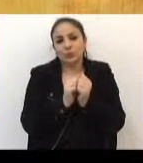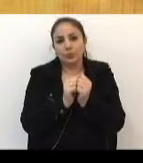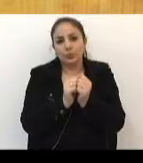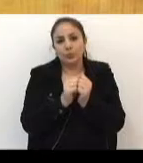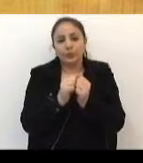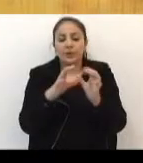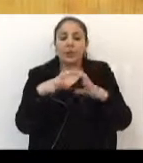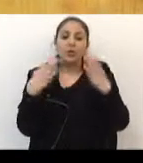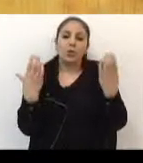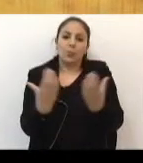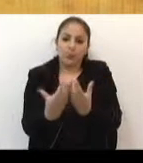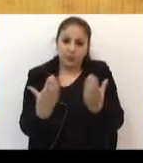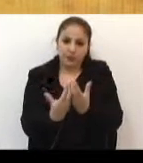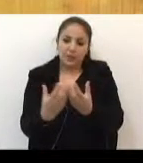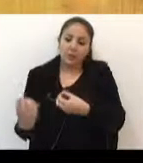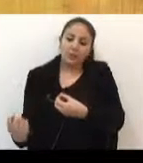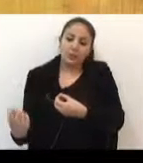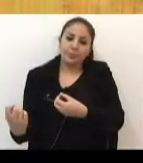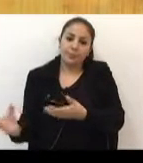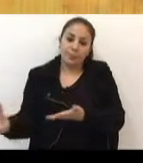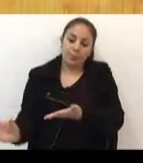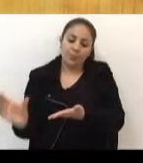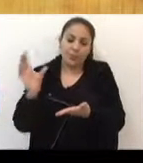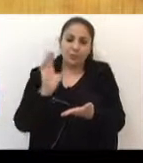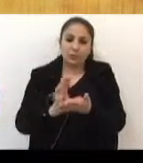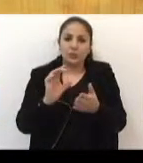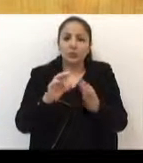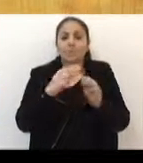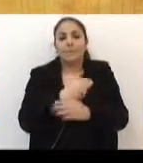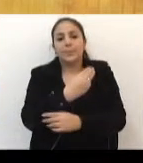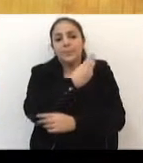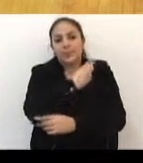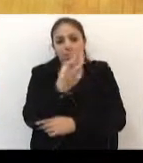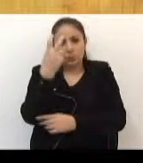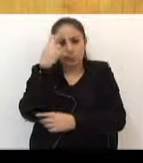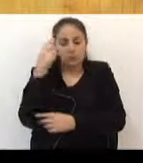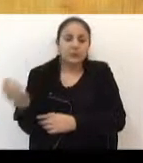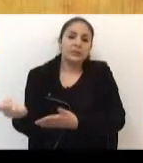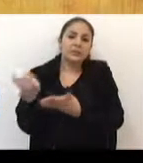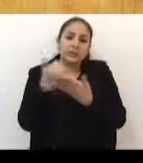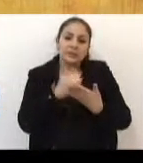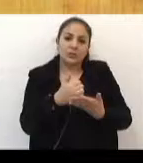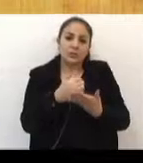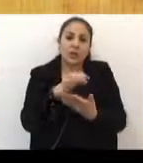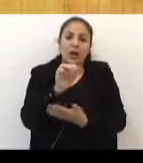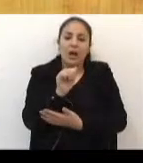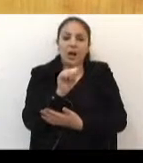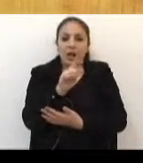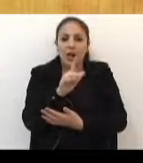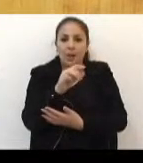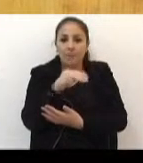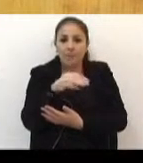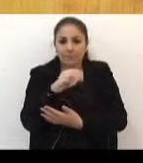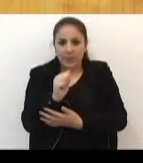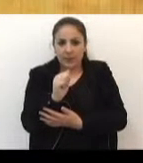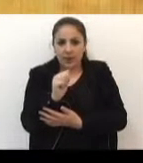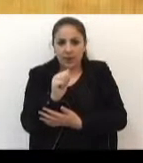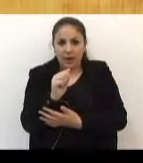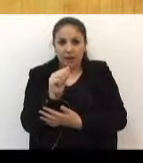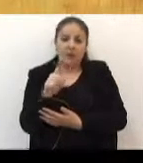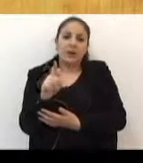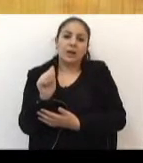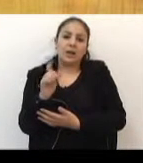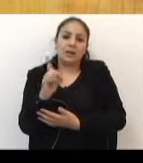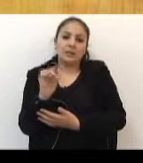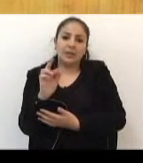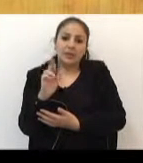Cultura, com o Instituto Gaúcho de Tradição e Folclore, trazendo o Alma Gaudéria de Porto Alegre num caminhão-palco, né, no estacionamento da